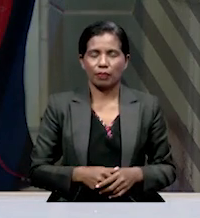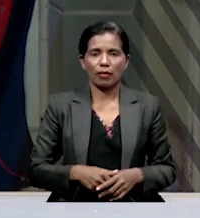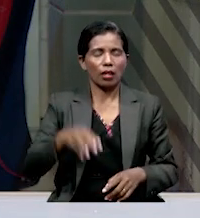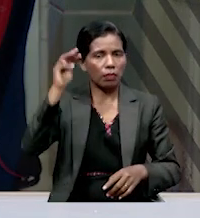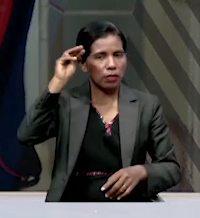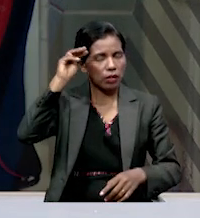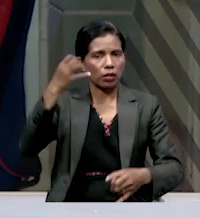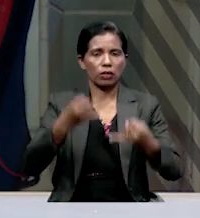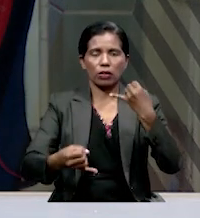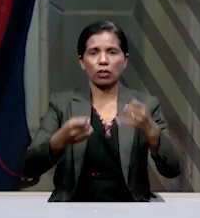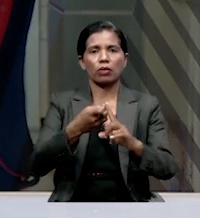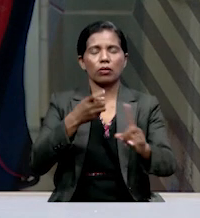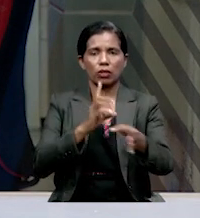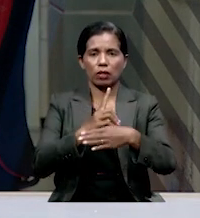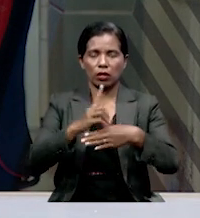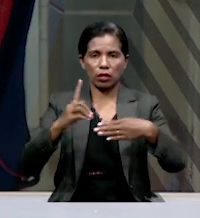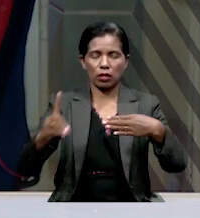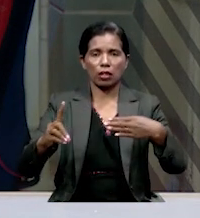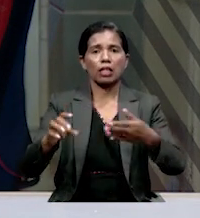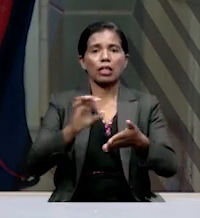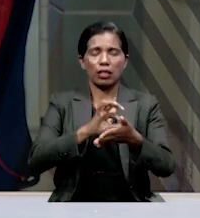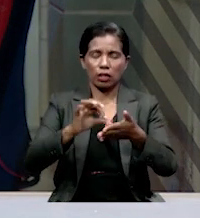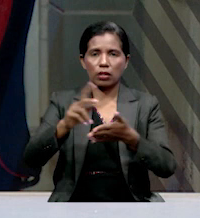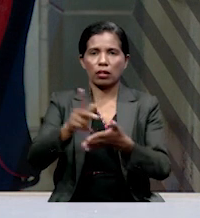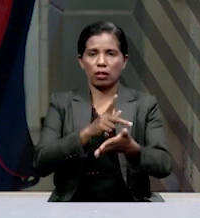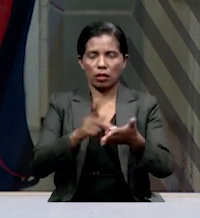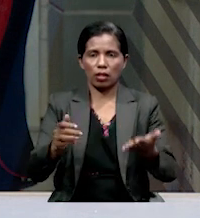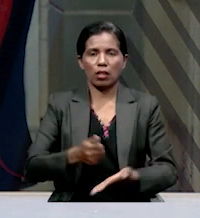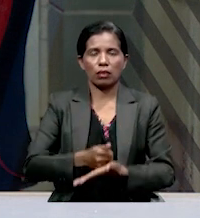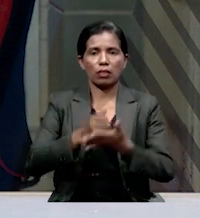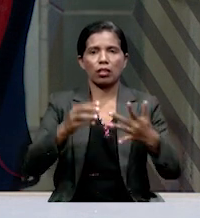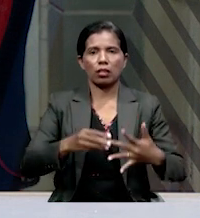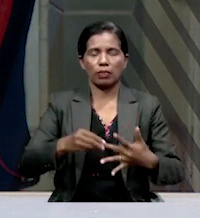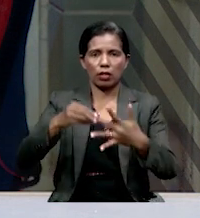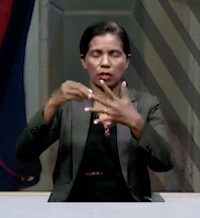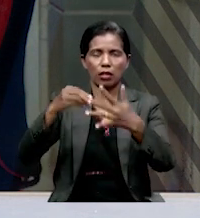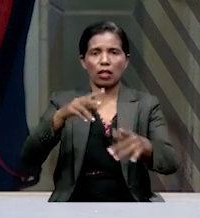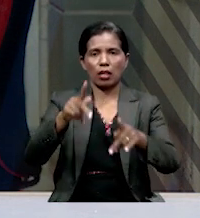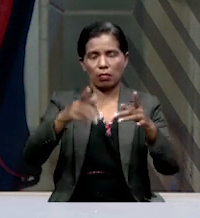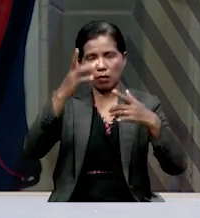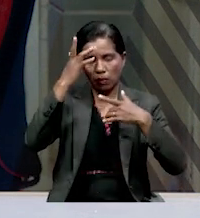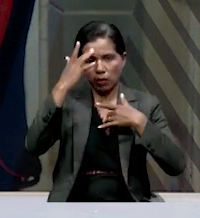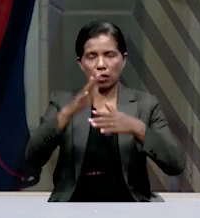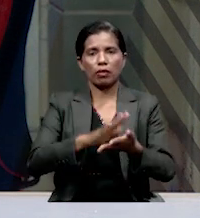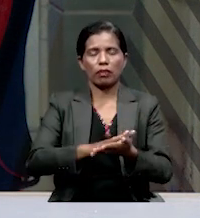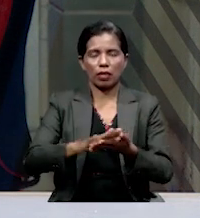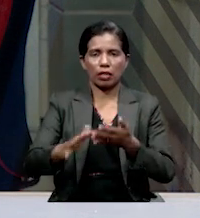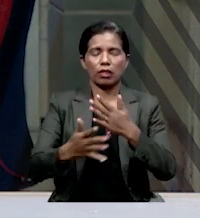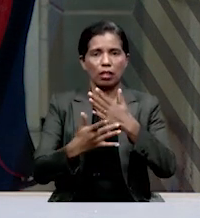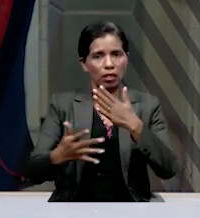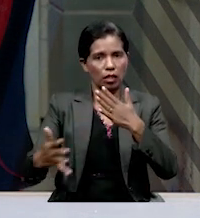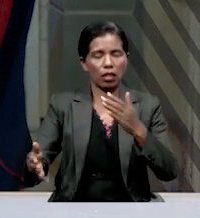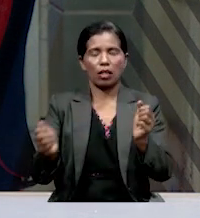Ministério de Justiça ligou-se direção registro criminal ao atendimento específico para o paciente Fasserang Hamutu